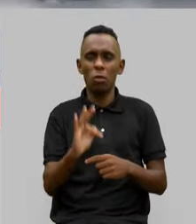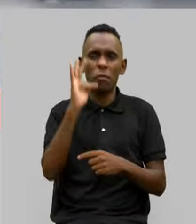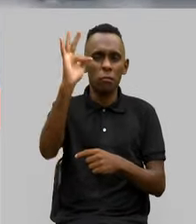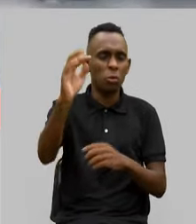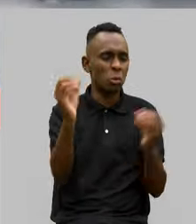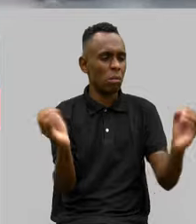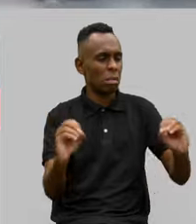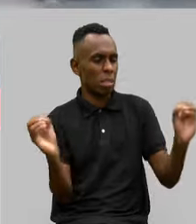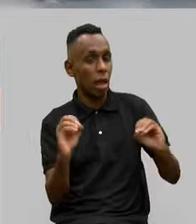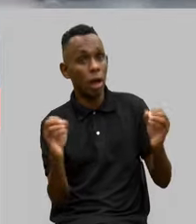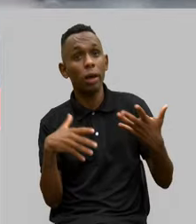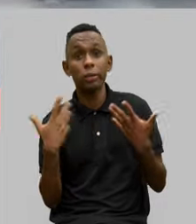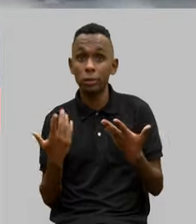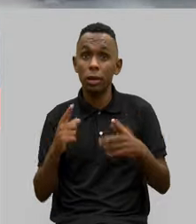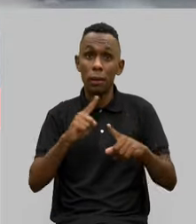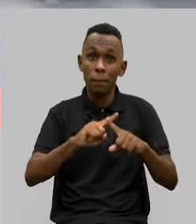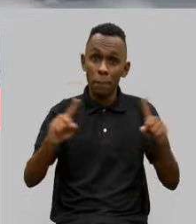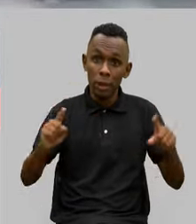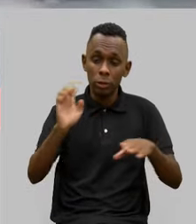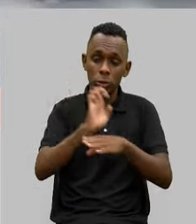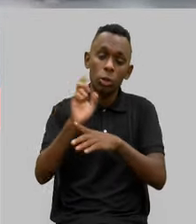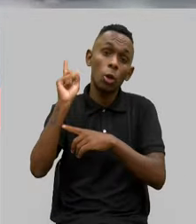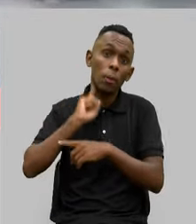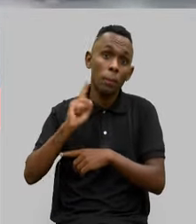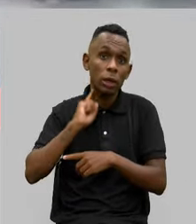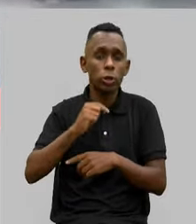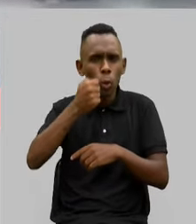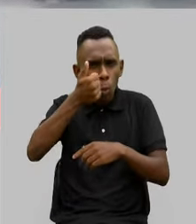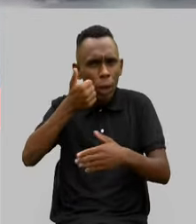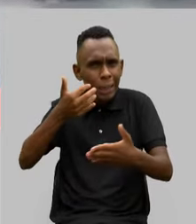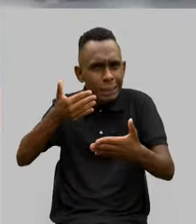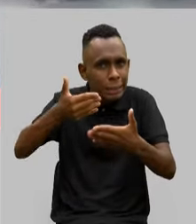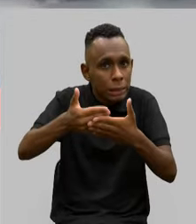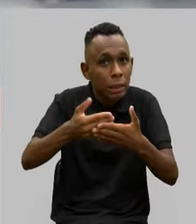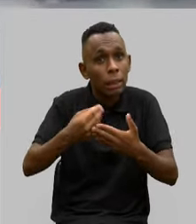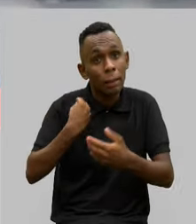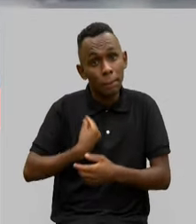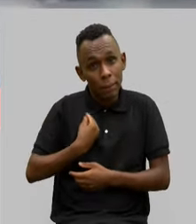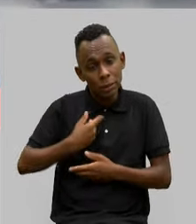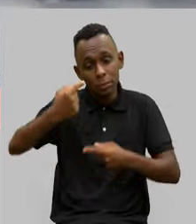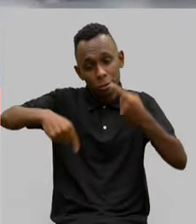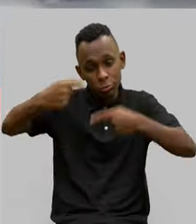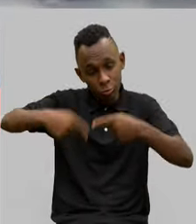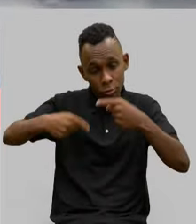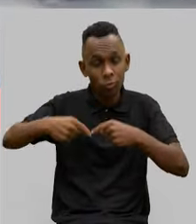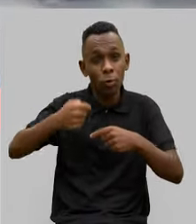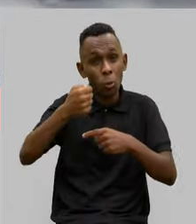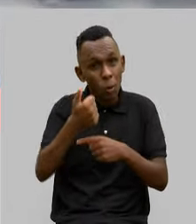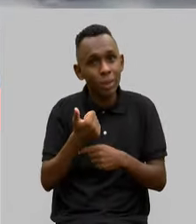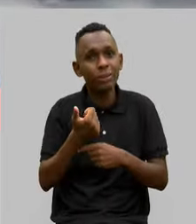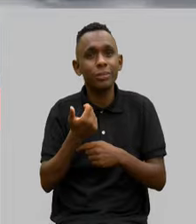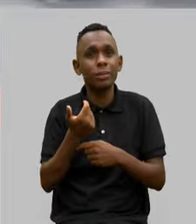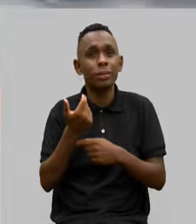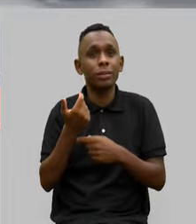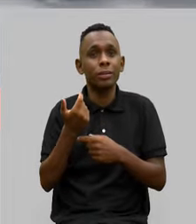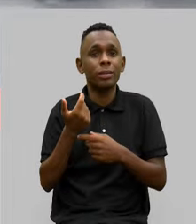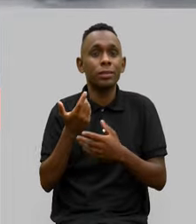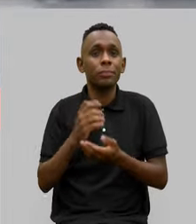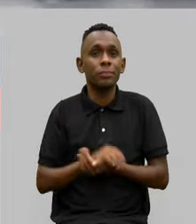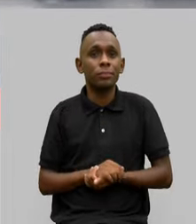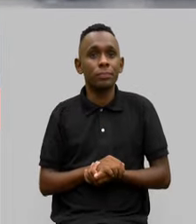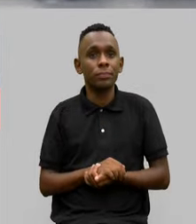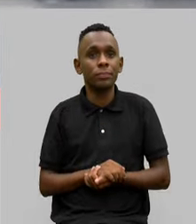bom eu tô aqui em Minas Gerais agora quase cheguei em Belo Horizonte para participar do debate com vocês aí então acho que eu cheguei um pouco longe